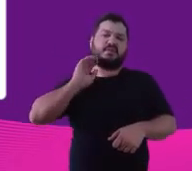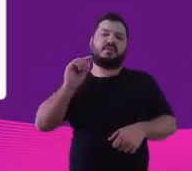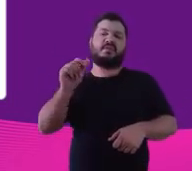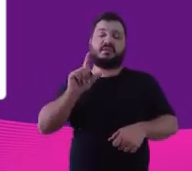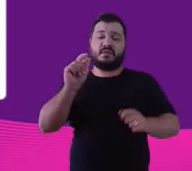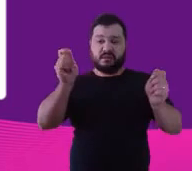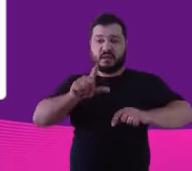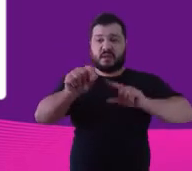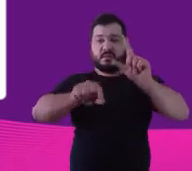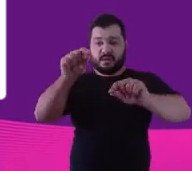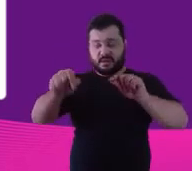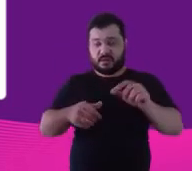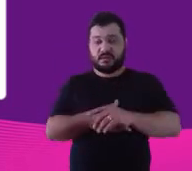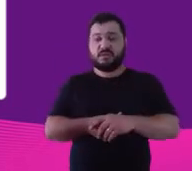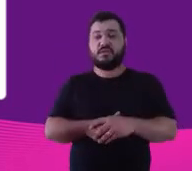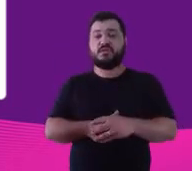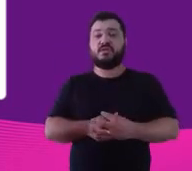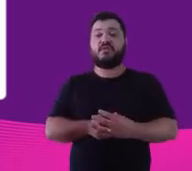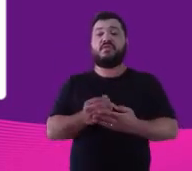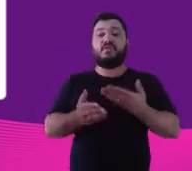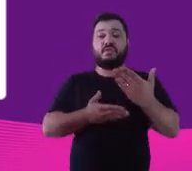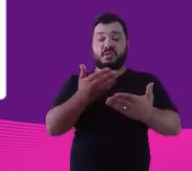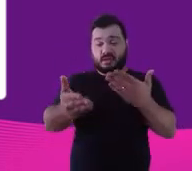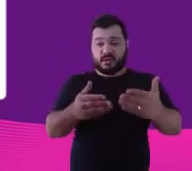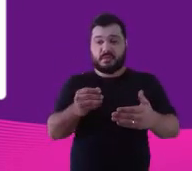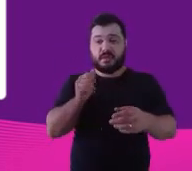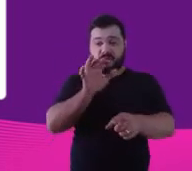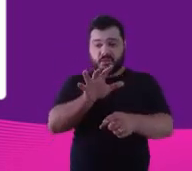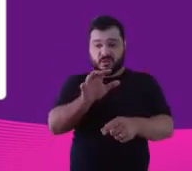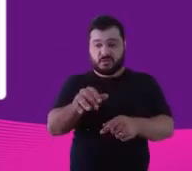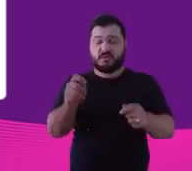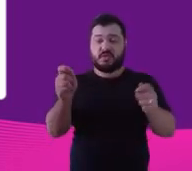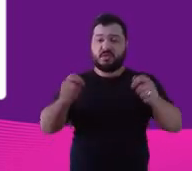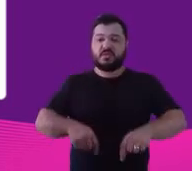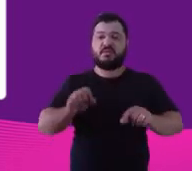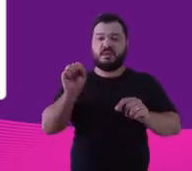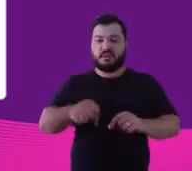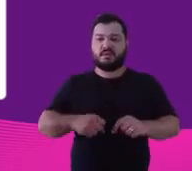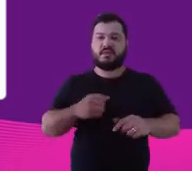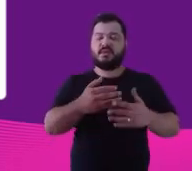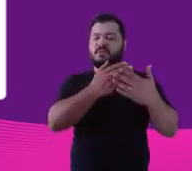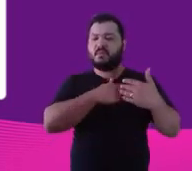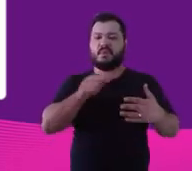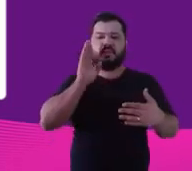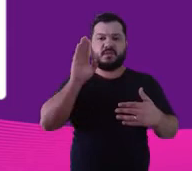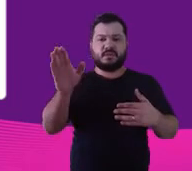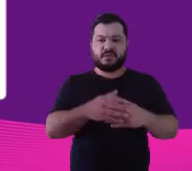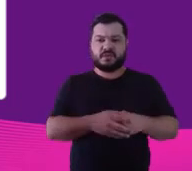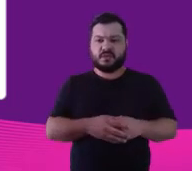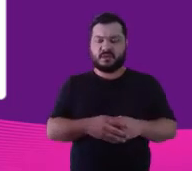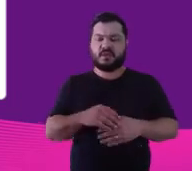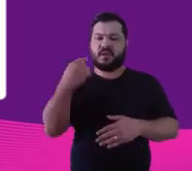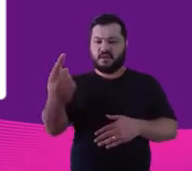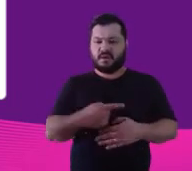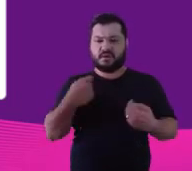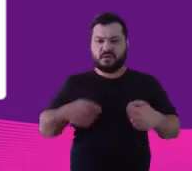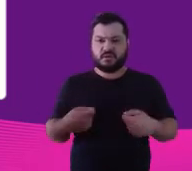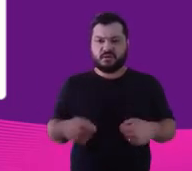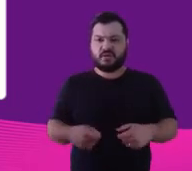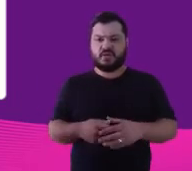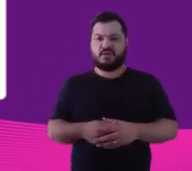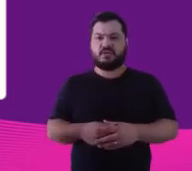elegíveis o tratamento dentro do solo desempenha assim um papel ao a gente deve